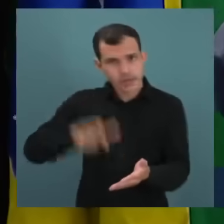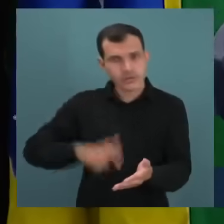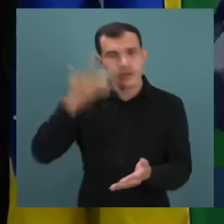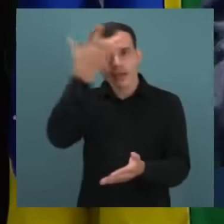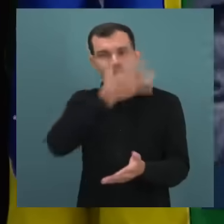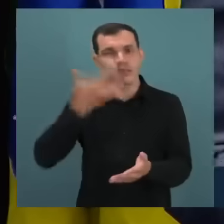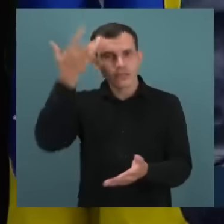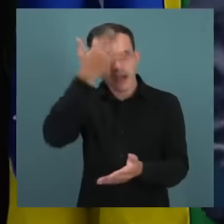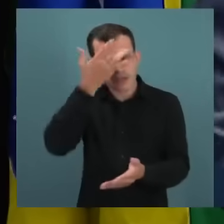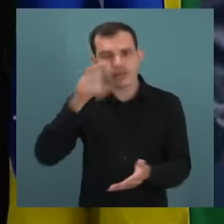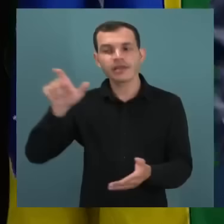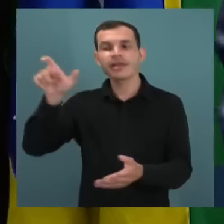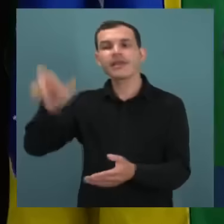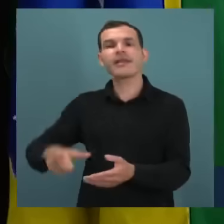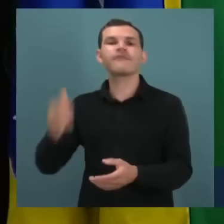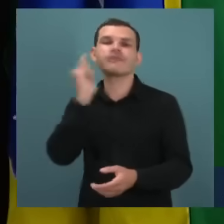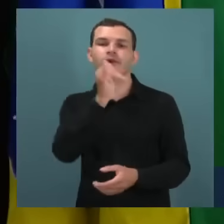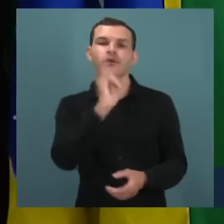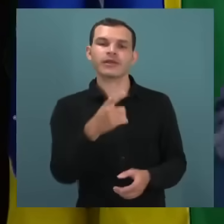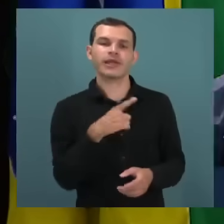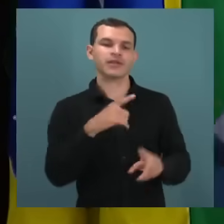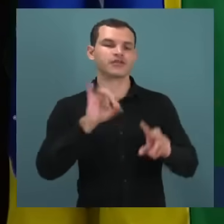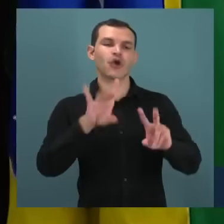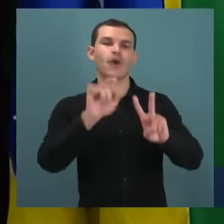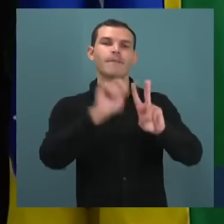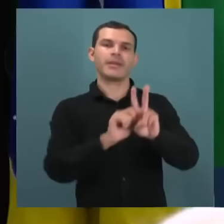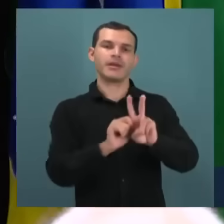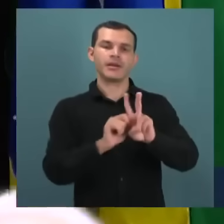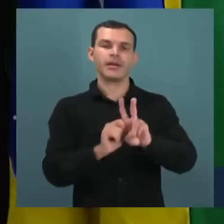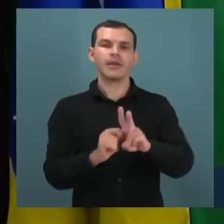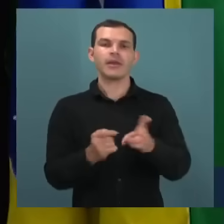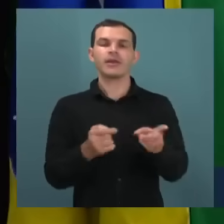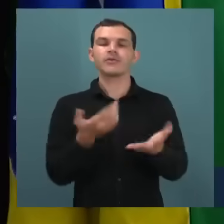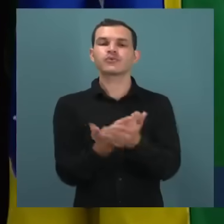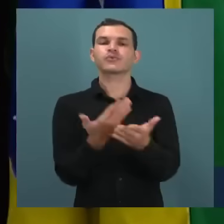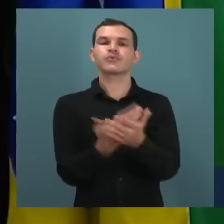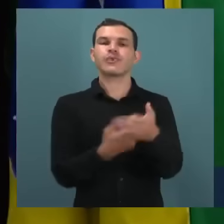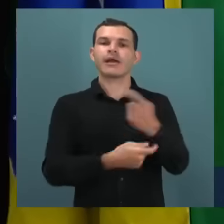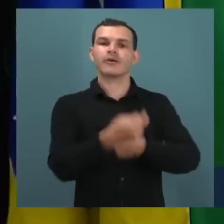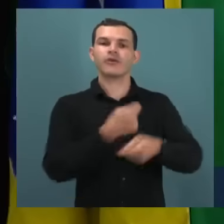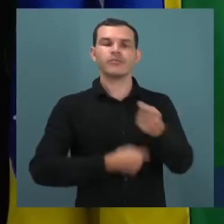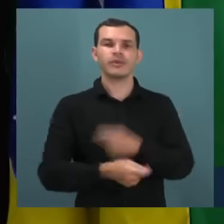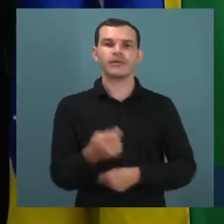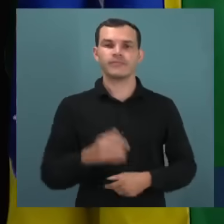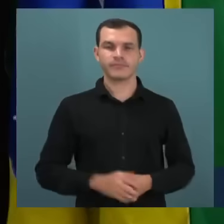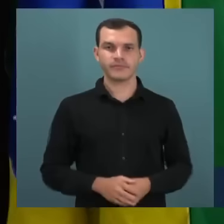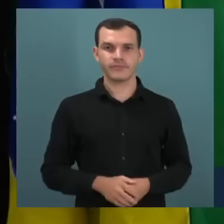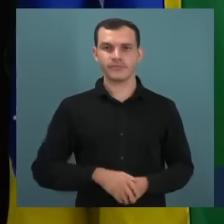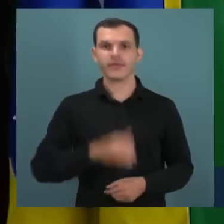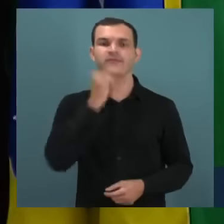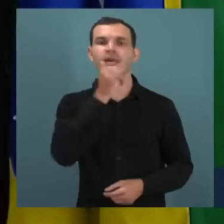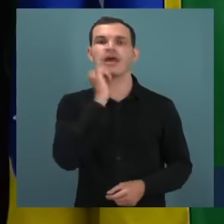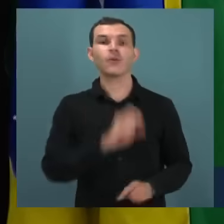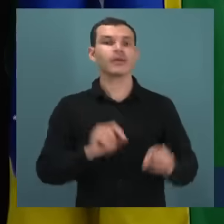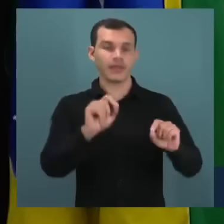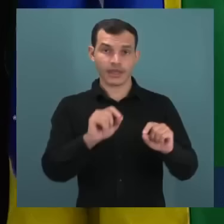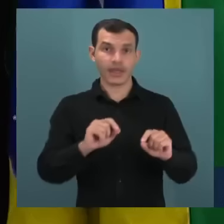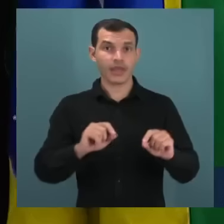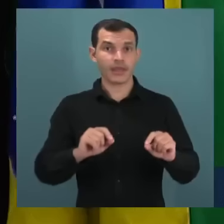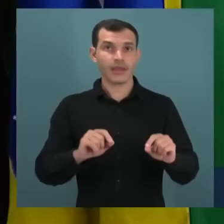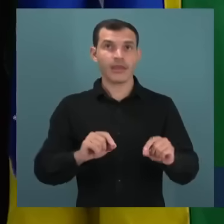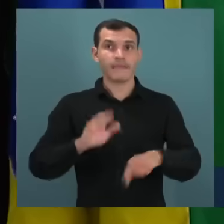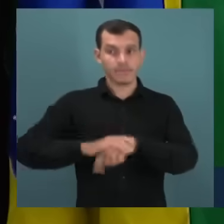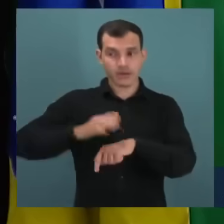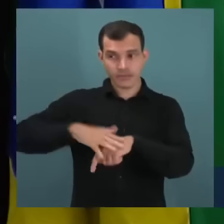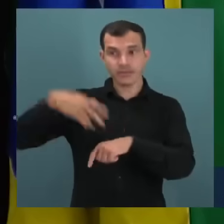meses estudando economia, dizer: não só o PIB cresce, o que está acontecendo Isso aqui é literal, tá? O que ele falou no